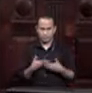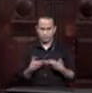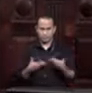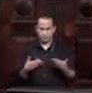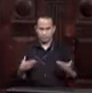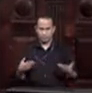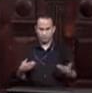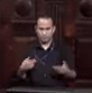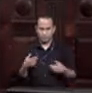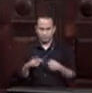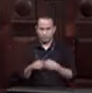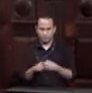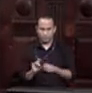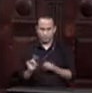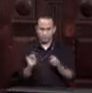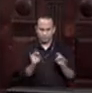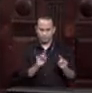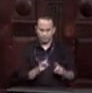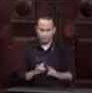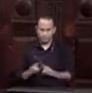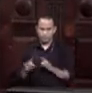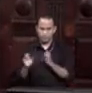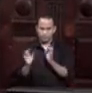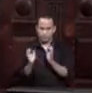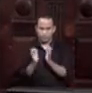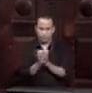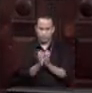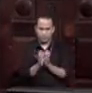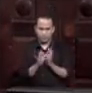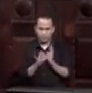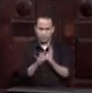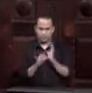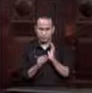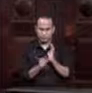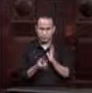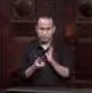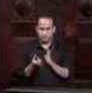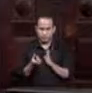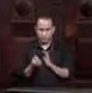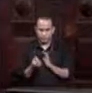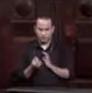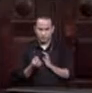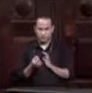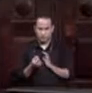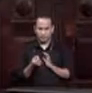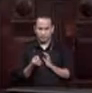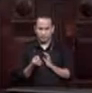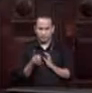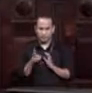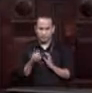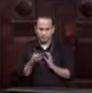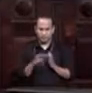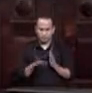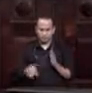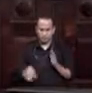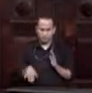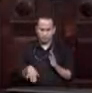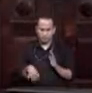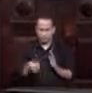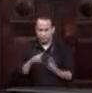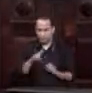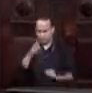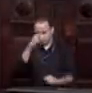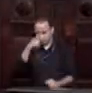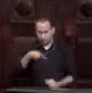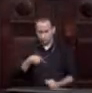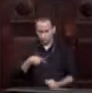fundos especiais dos órgãos, no artigo 20, inciso 2, alíneas A. Foi retirada a palavra Isso. não obrigatórias.